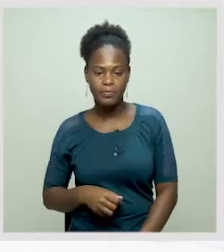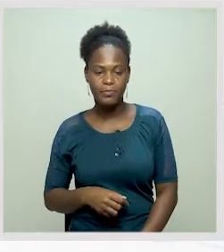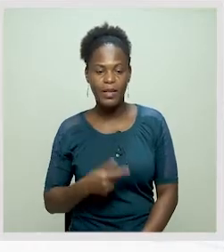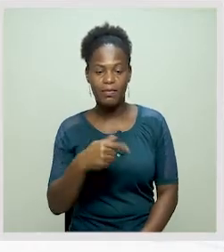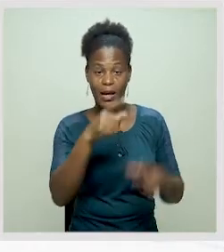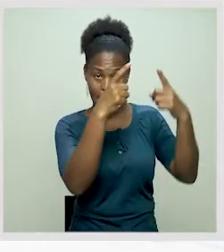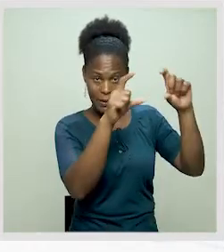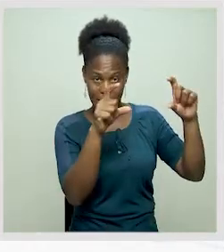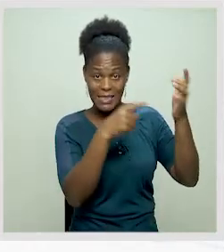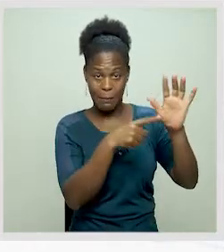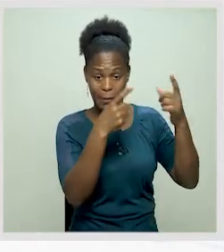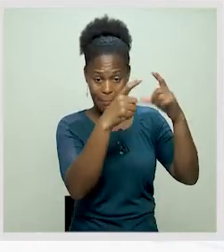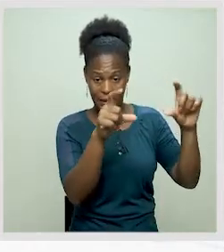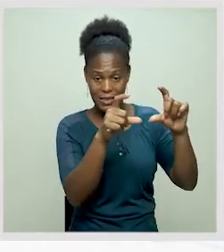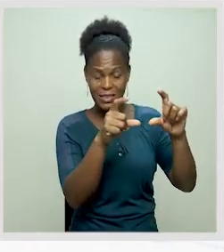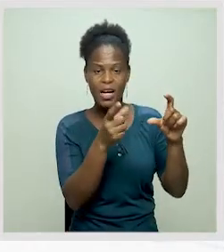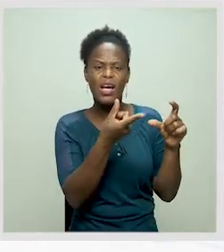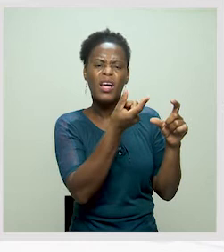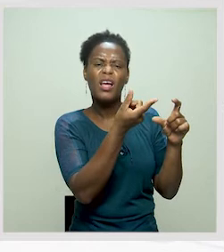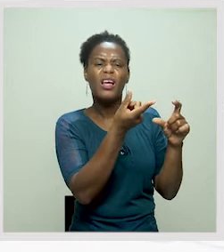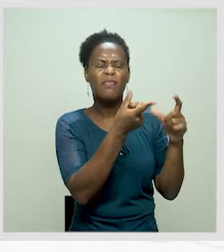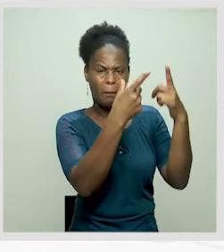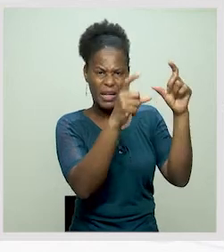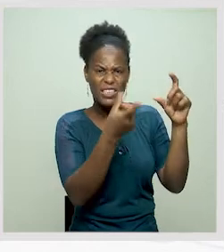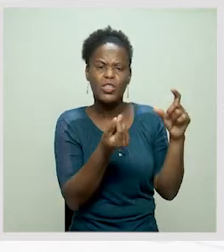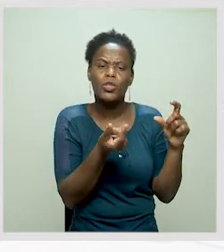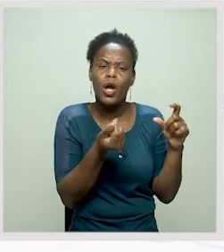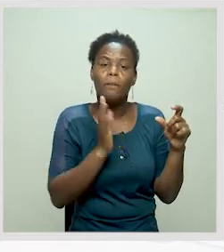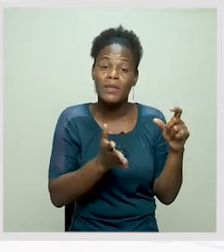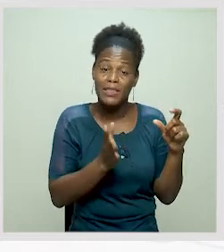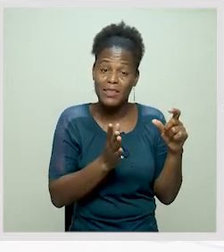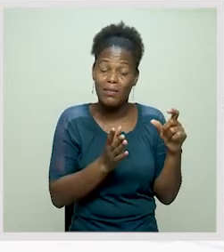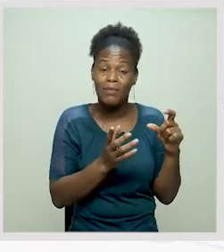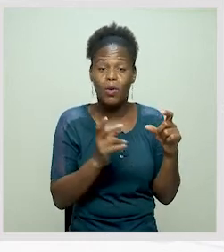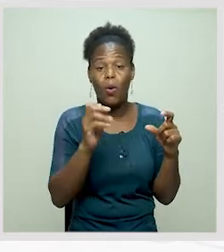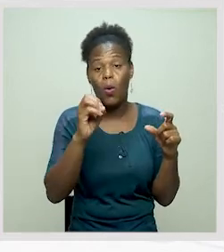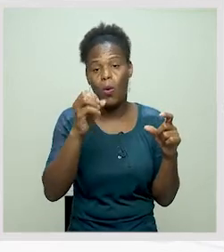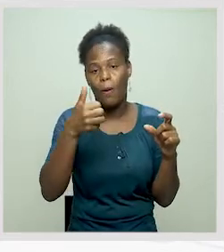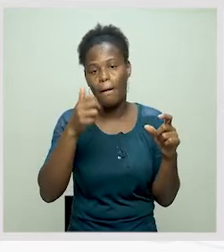a empresa, precisa de dinheiro, emite obrigação.